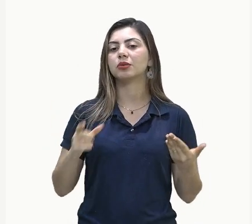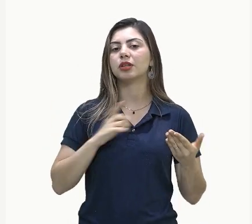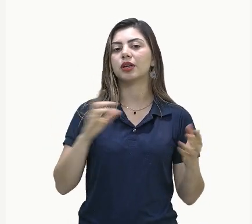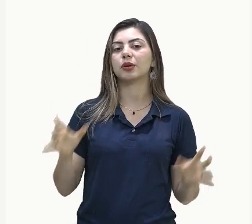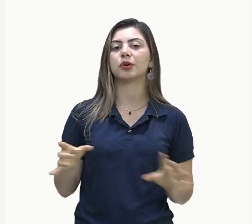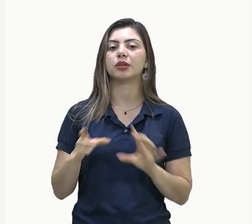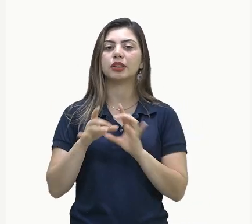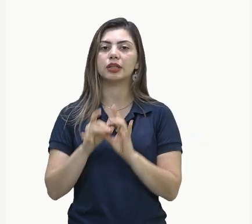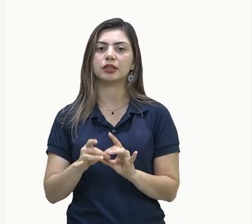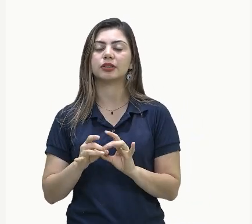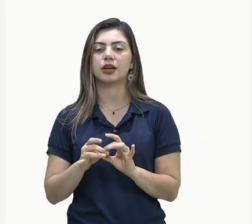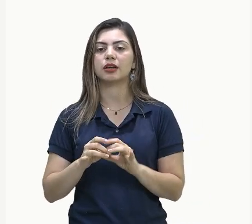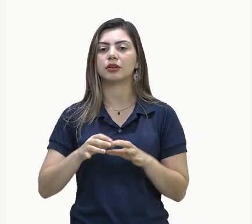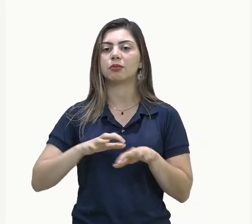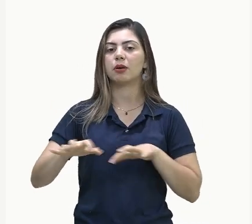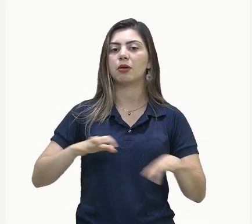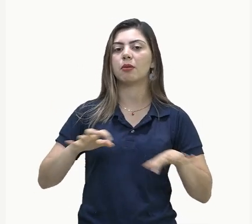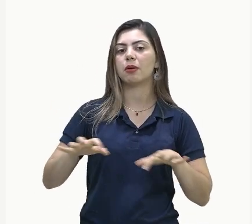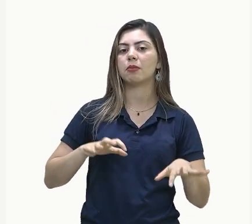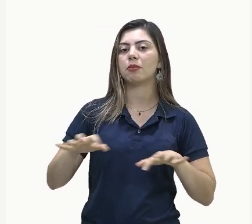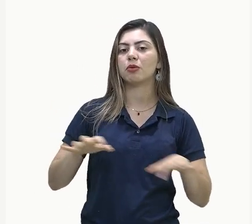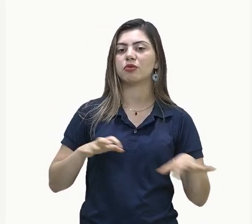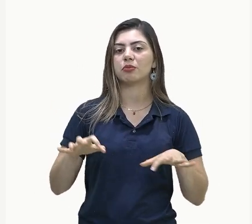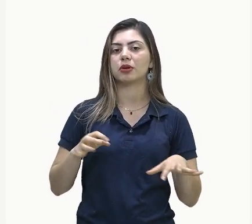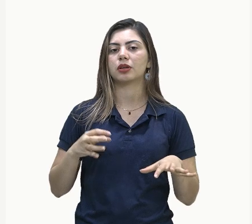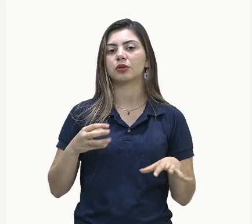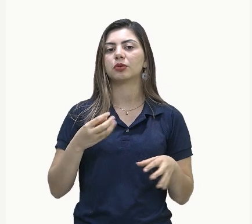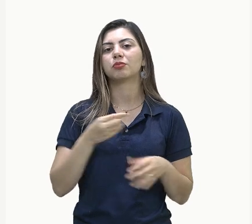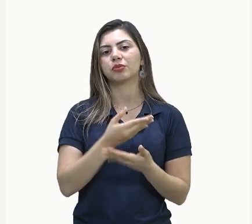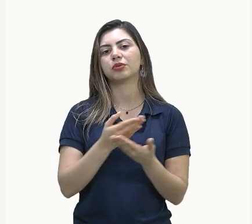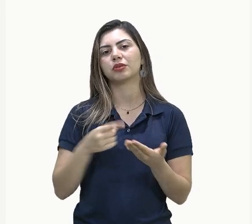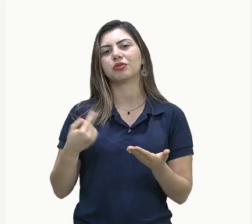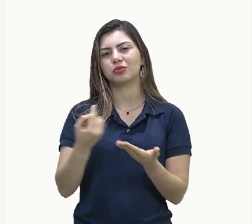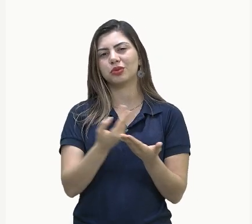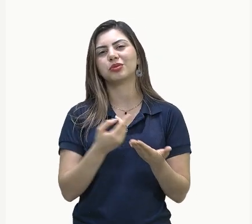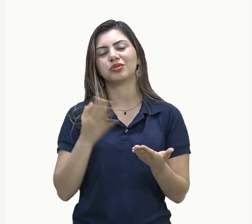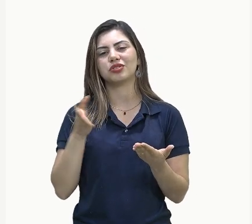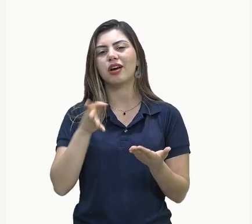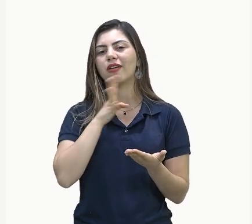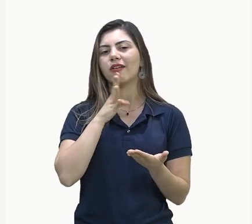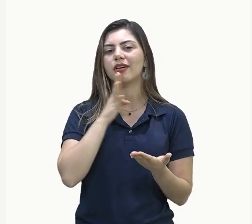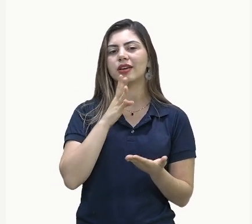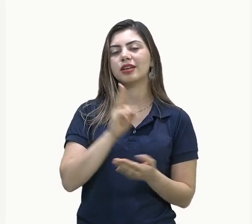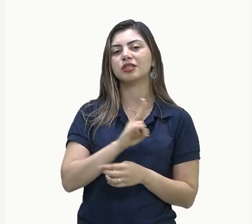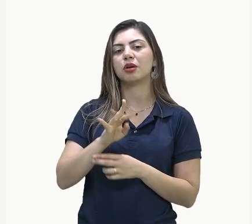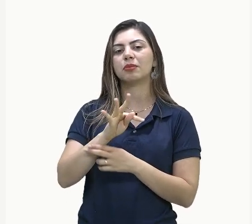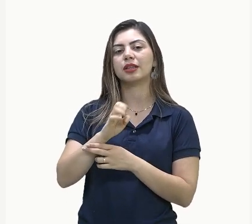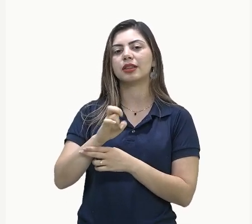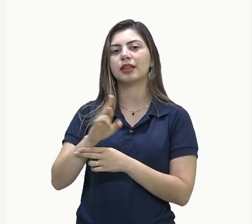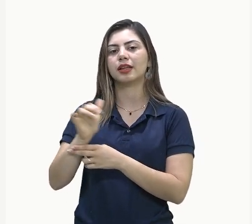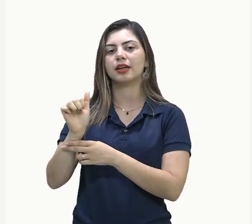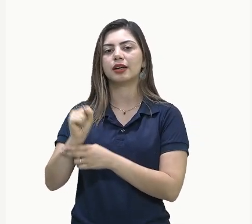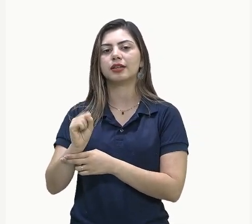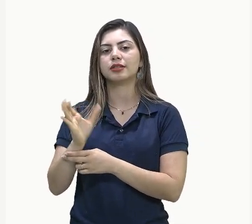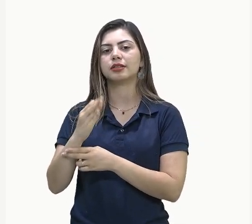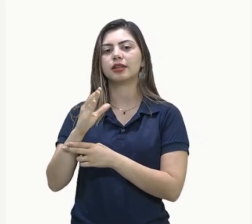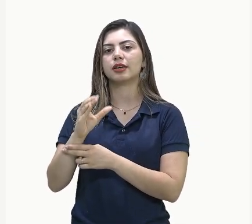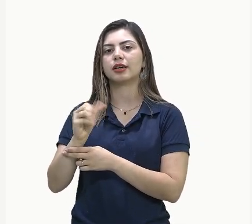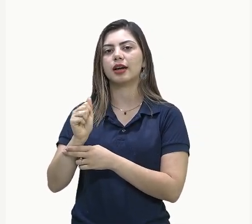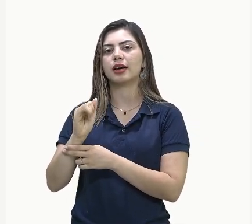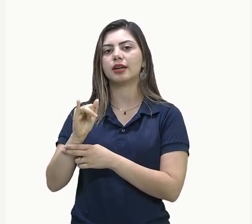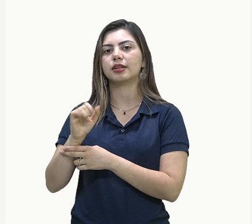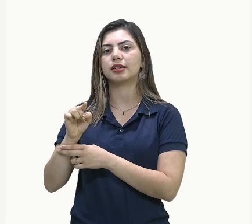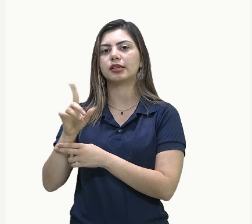processos erosivos, que são os movimentos de massa, que a gente conhece com um termo regional de terras caídas, certo? É